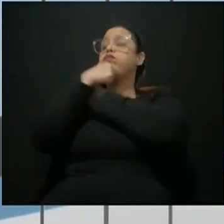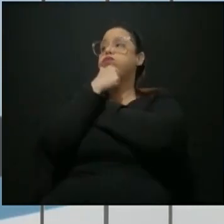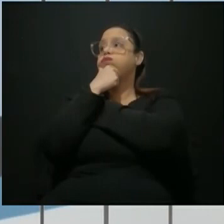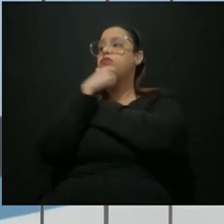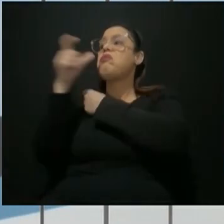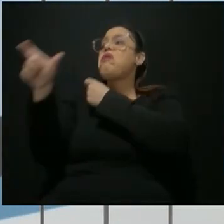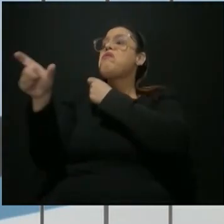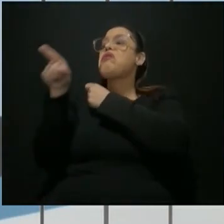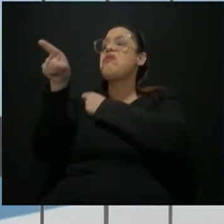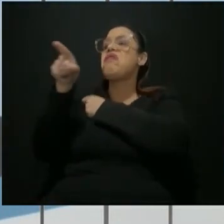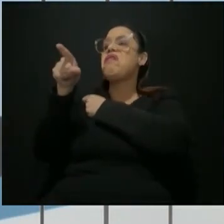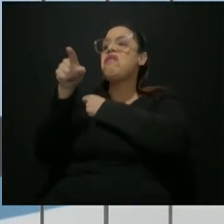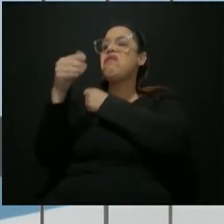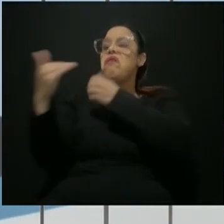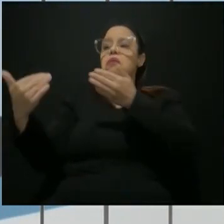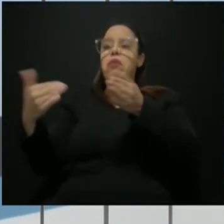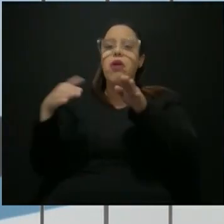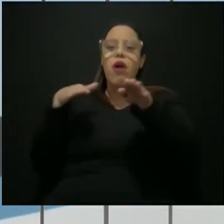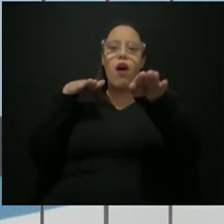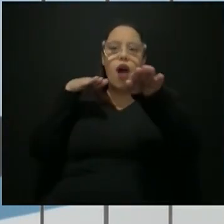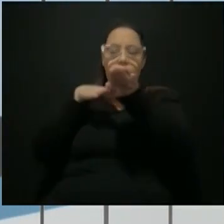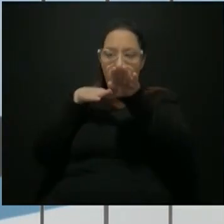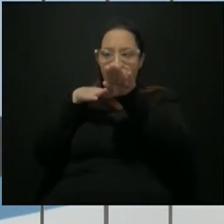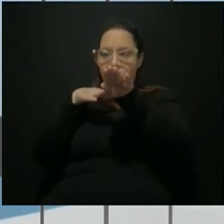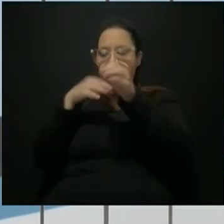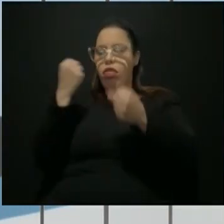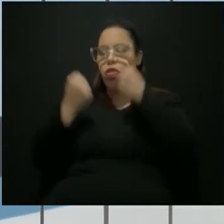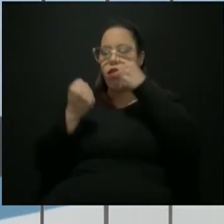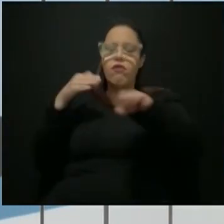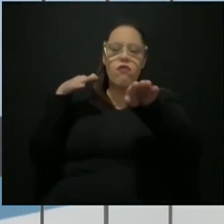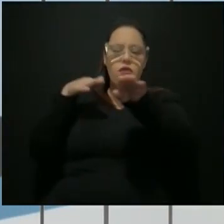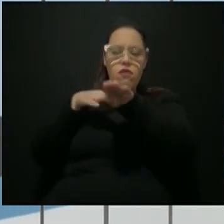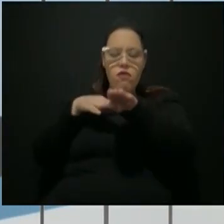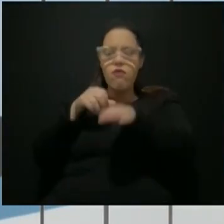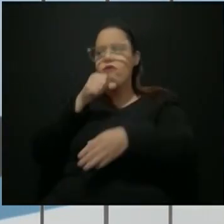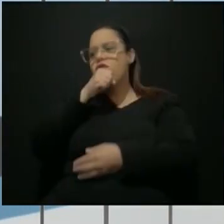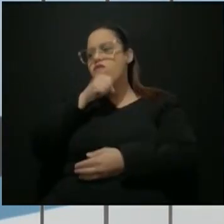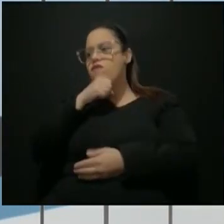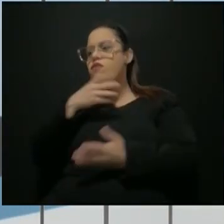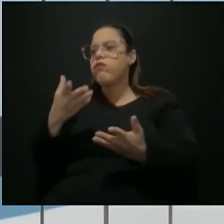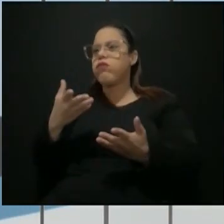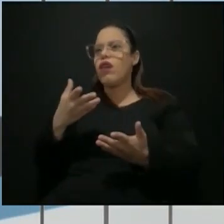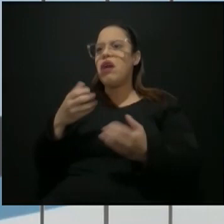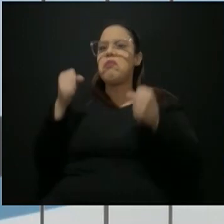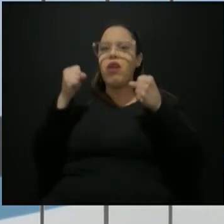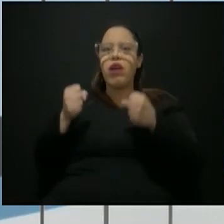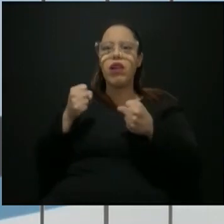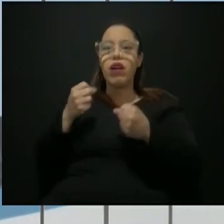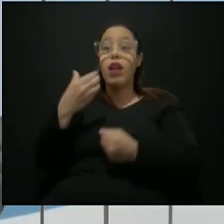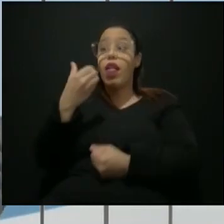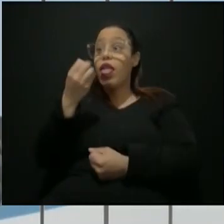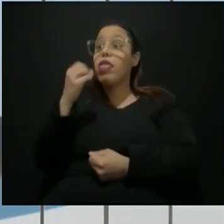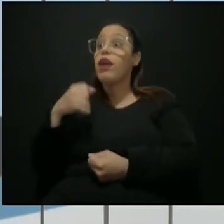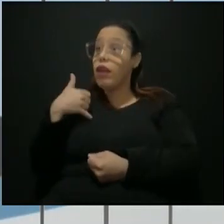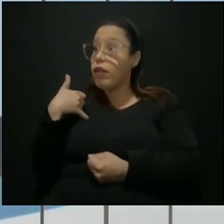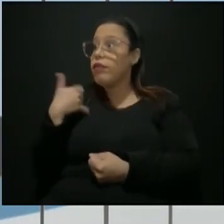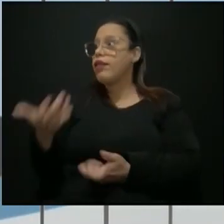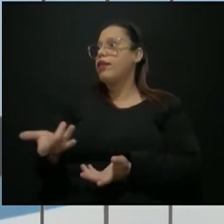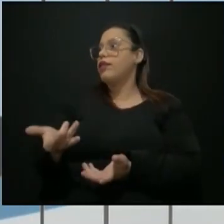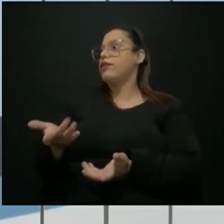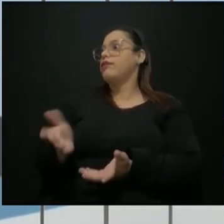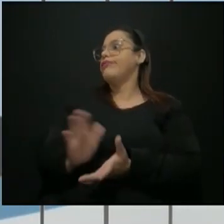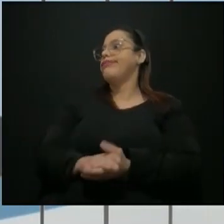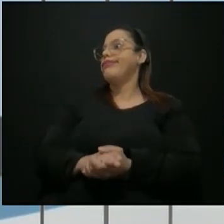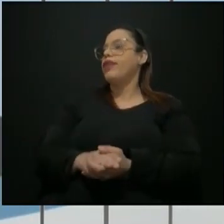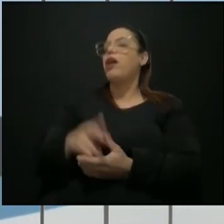vaga parou o carro na vaga do idoso. Né? Poxa, e a pessoa tem 60 anos. Exato. Né? E quando você vai observar, a pessoa